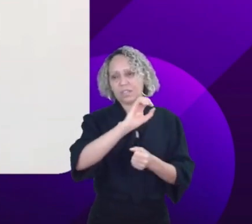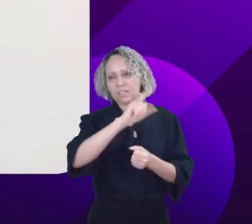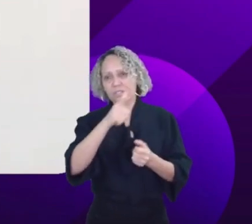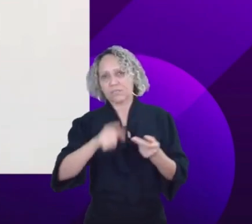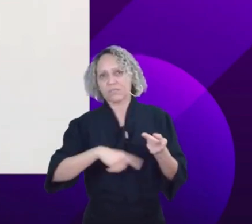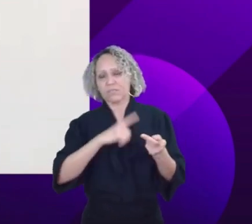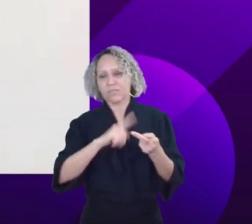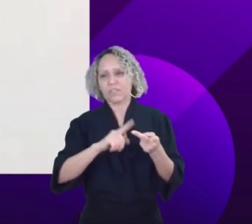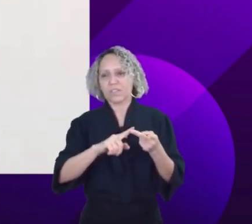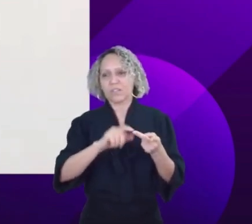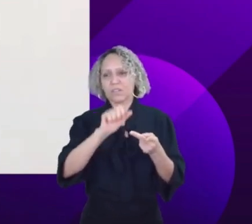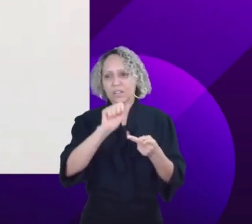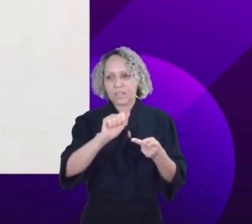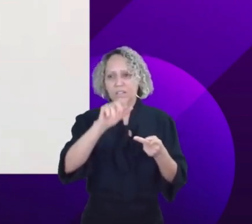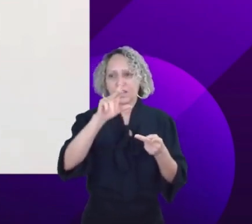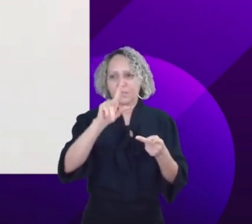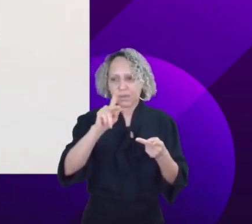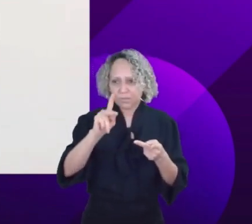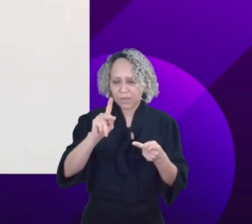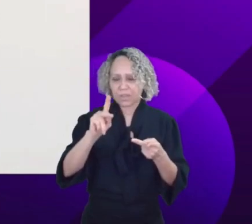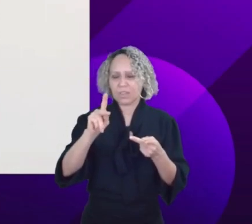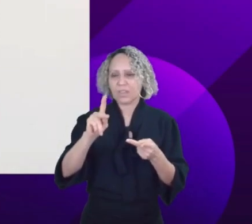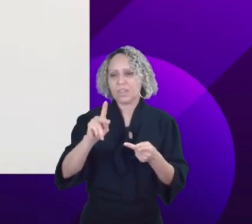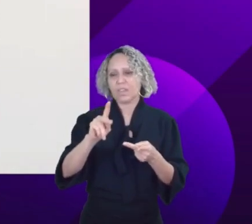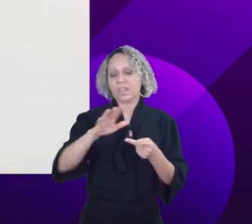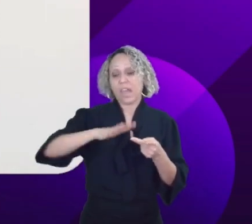APPs, pensar fluxos